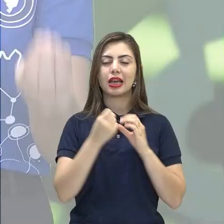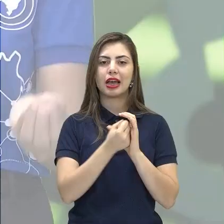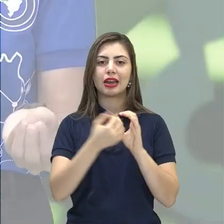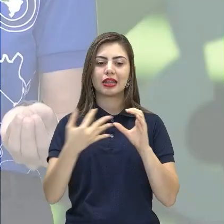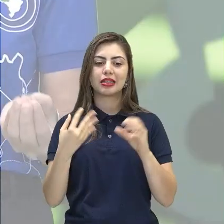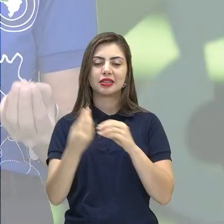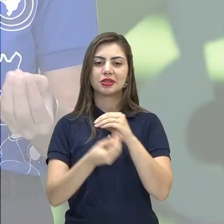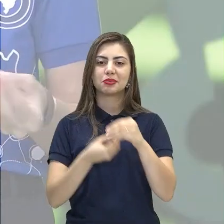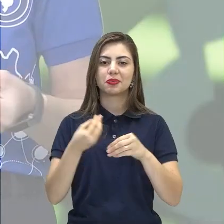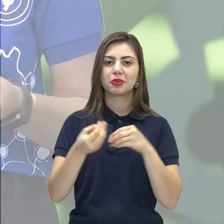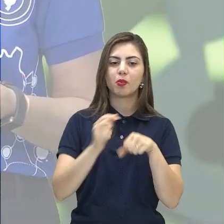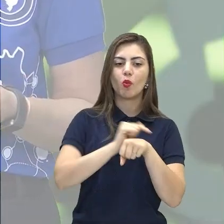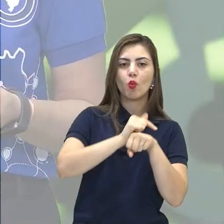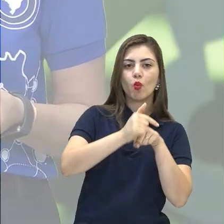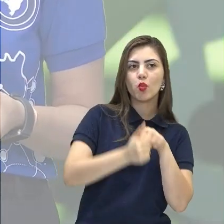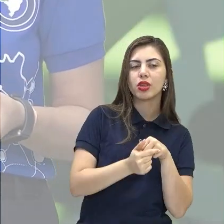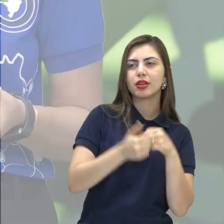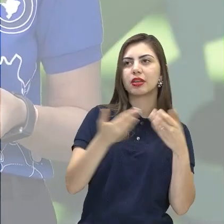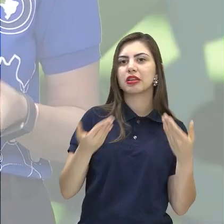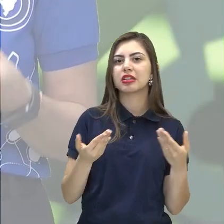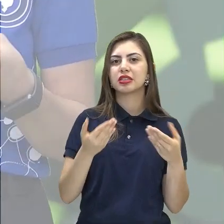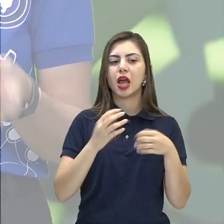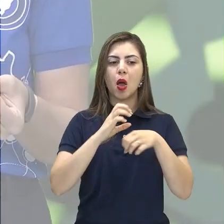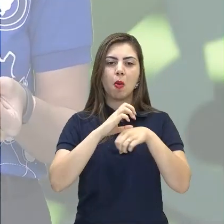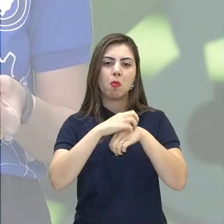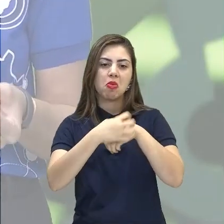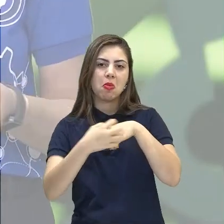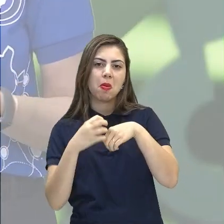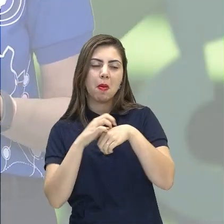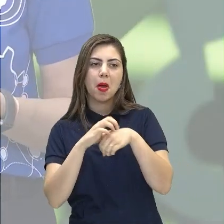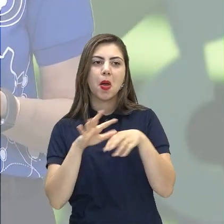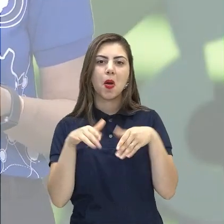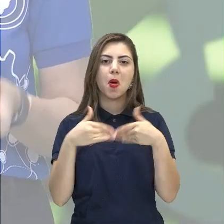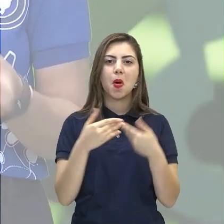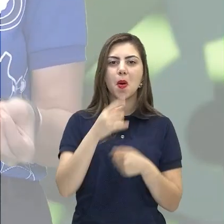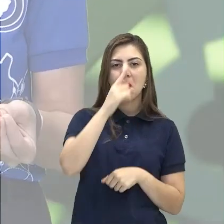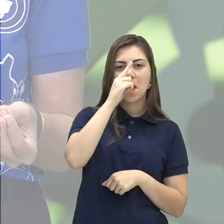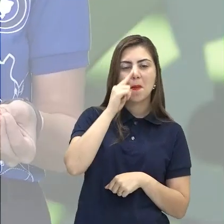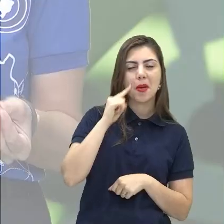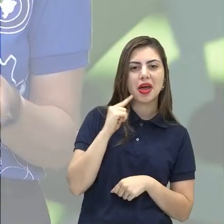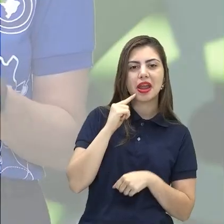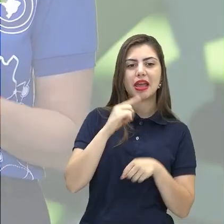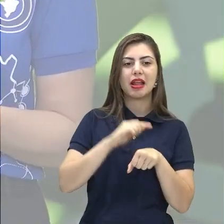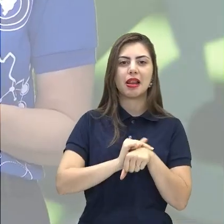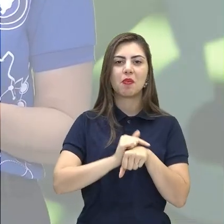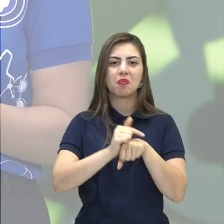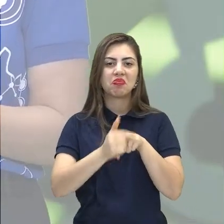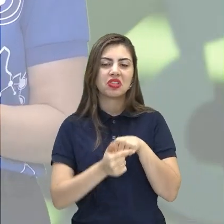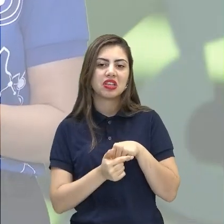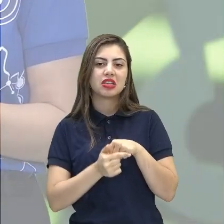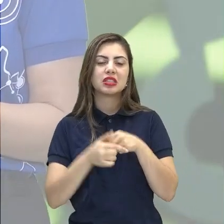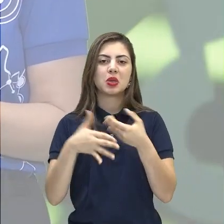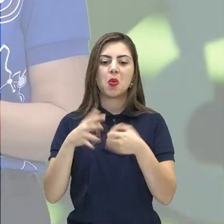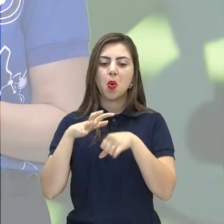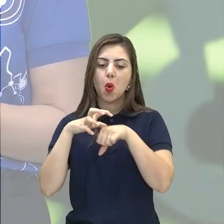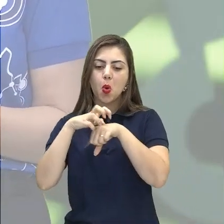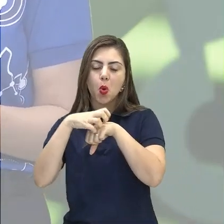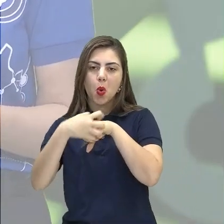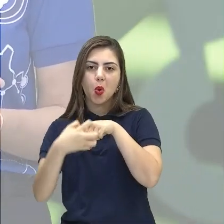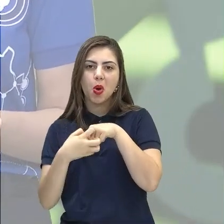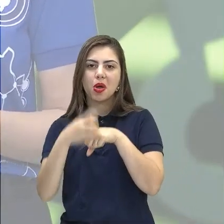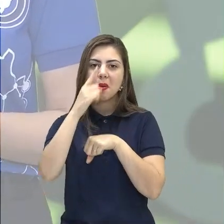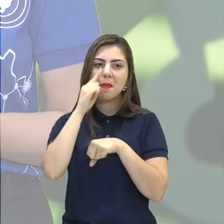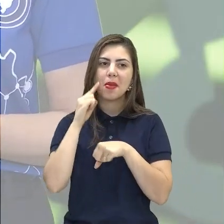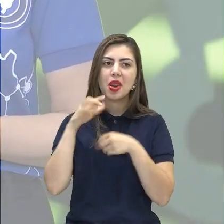né? Lisa sendo rugosa, lisa e amarela, rugosa e verde, rugosa e lisa.